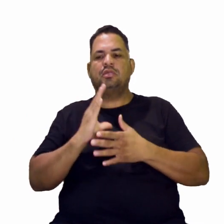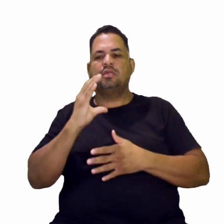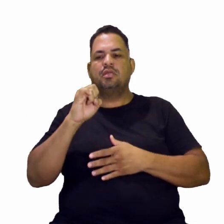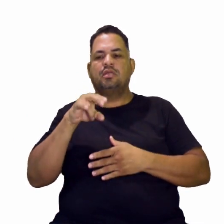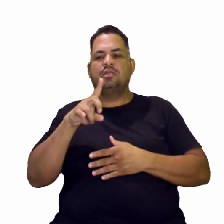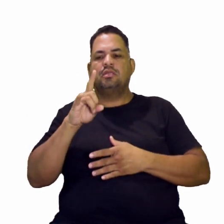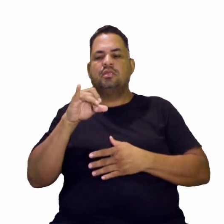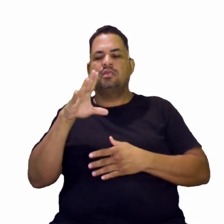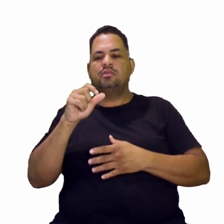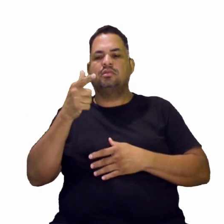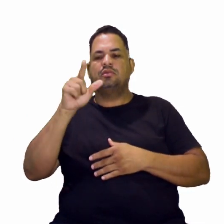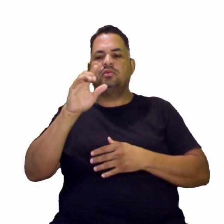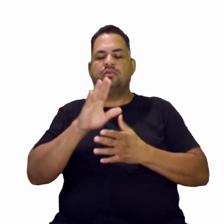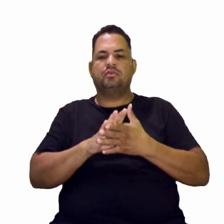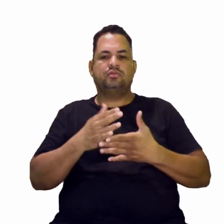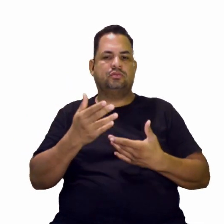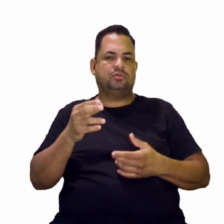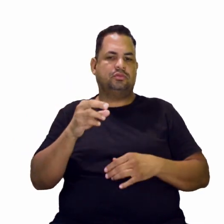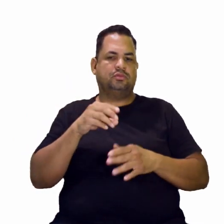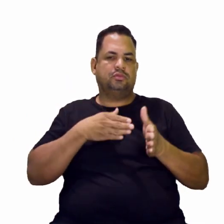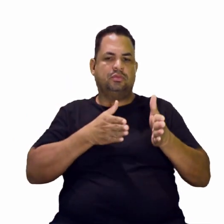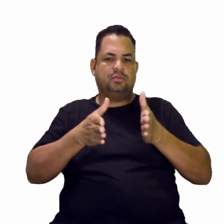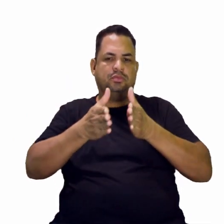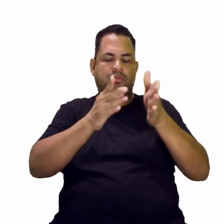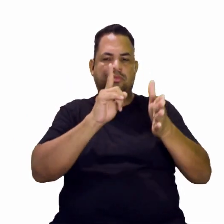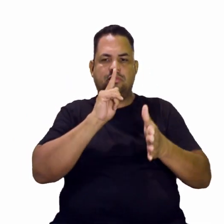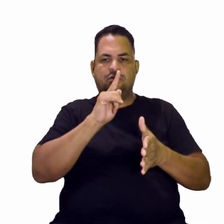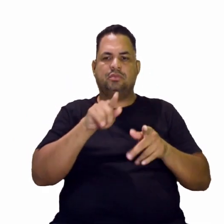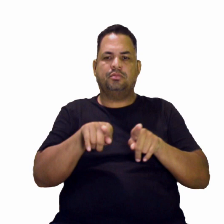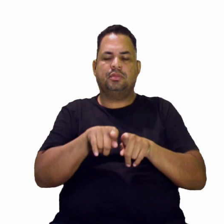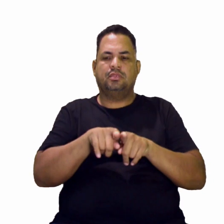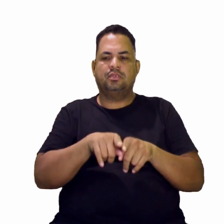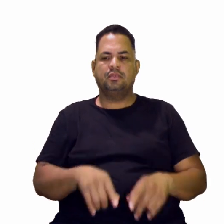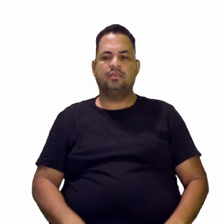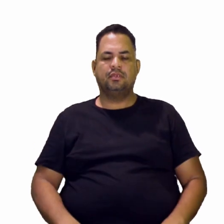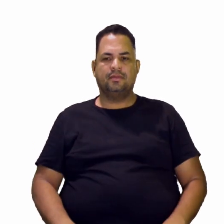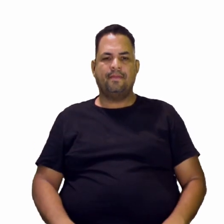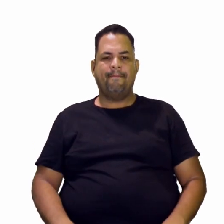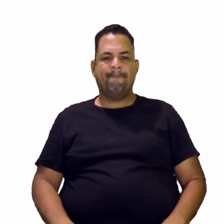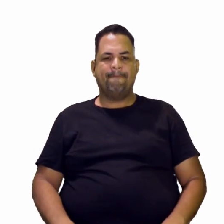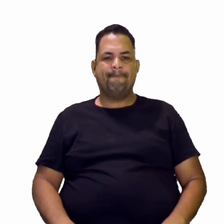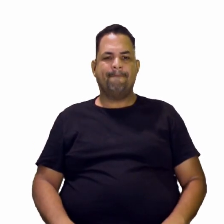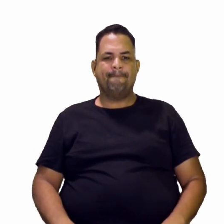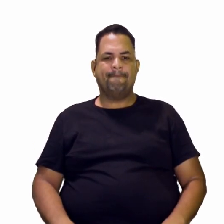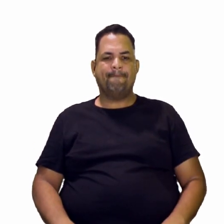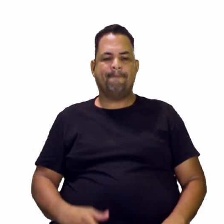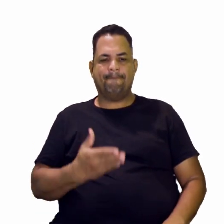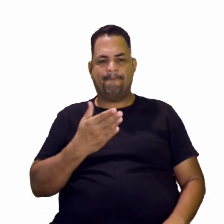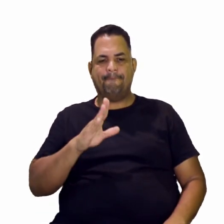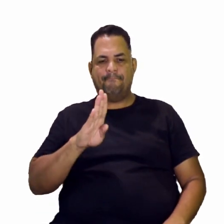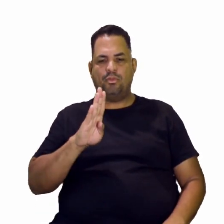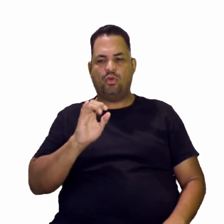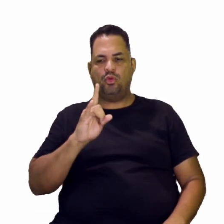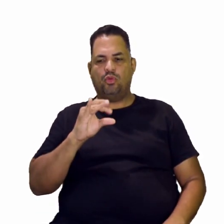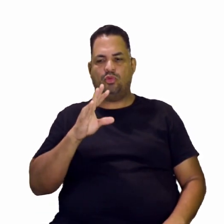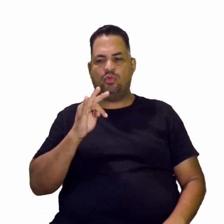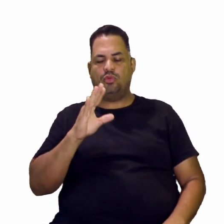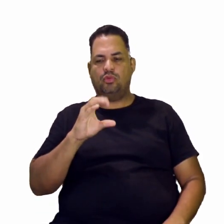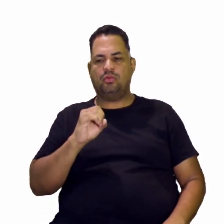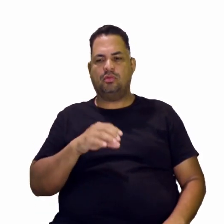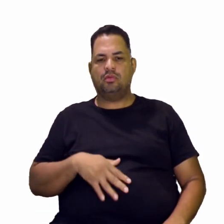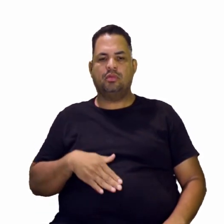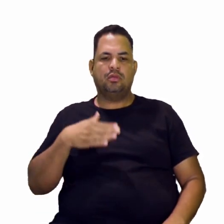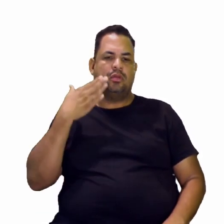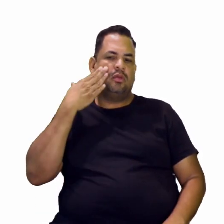vários outros rios, né? E aqui, um botinho, né? É o boto